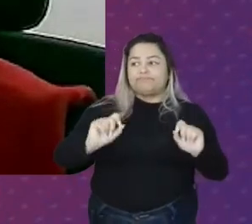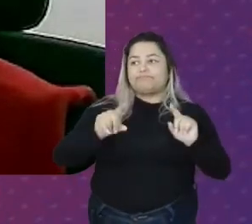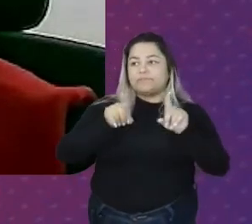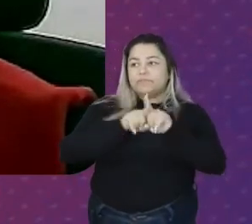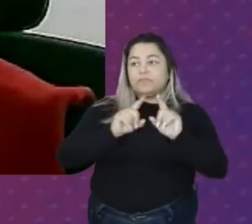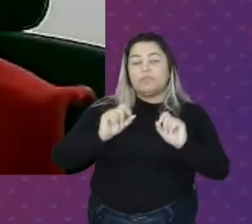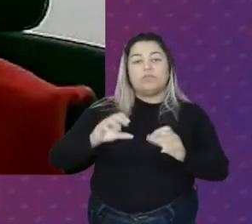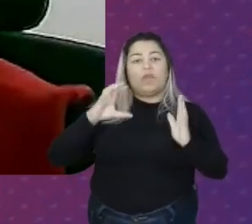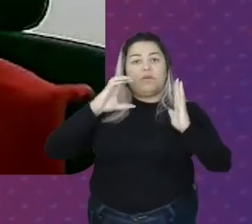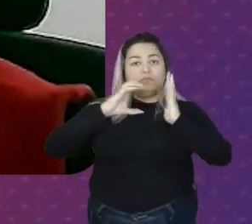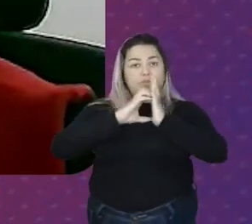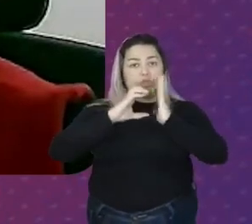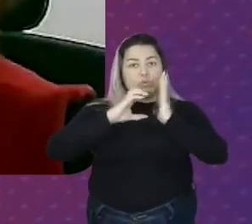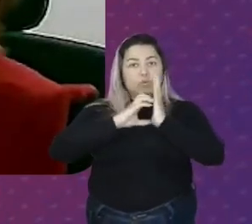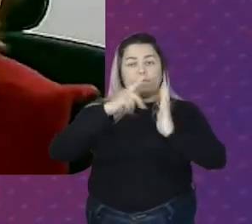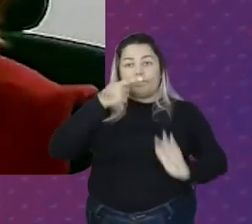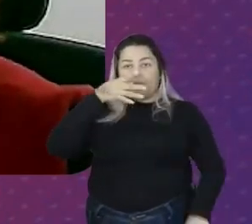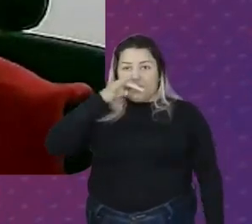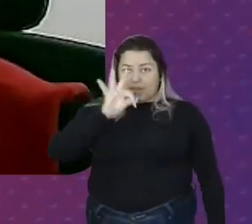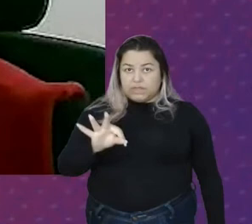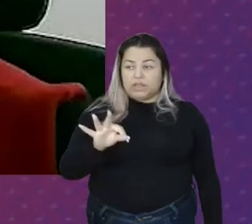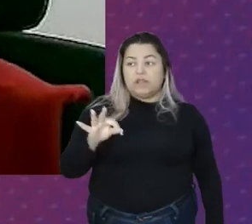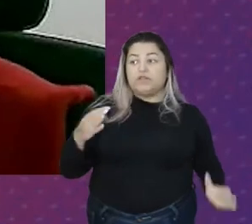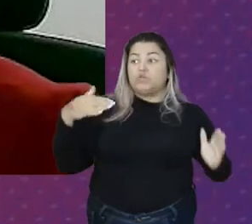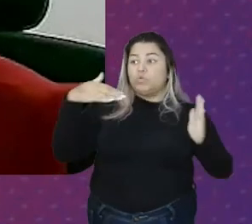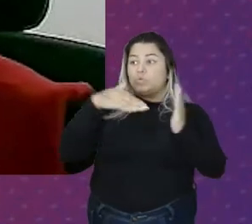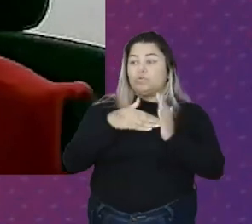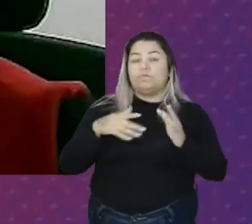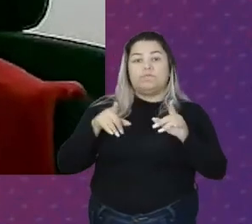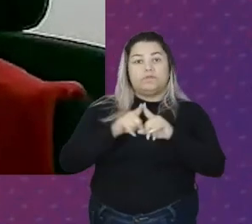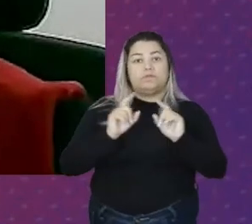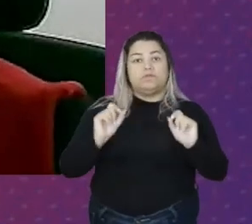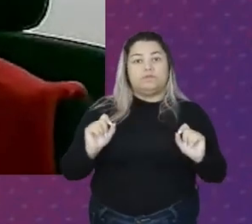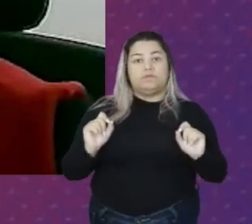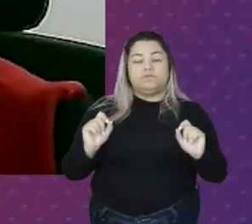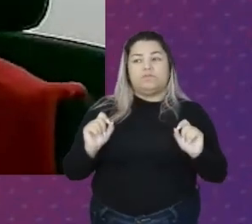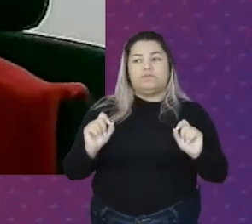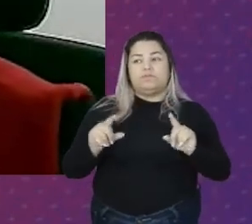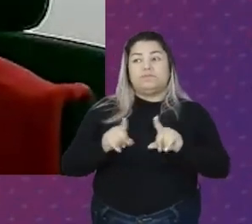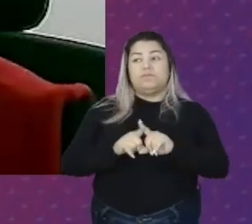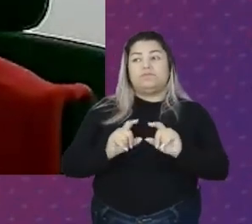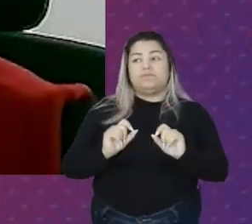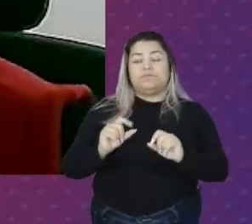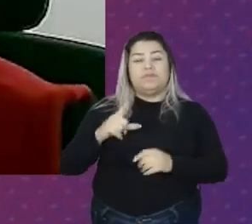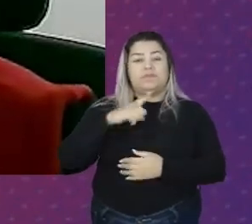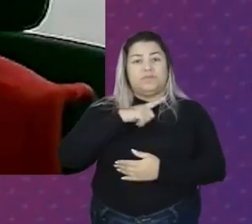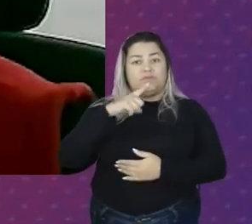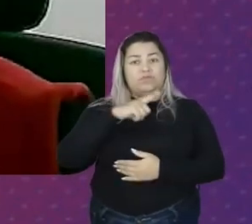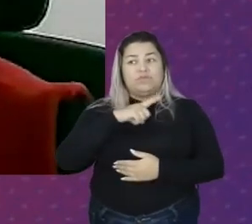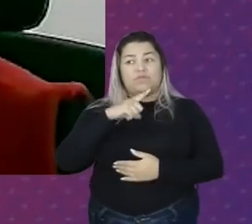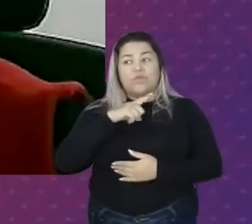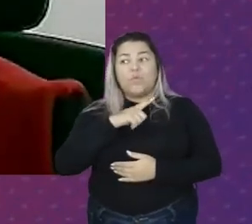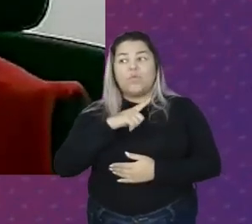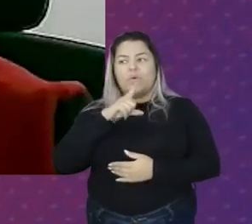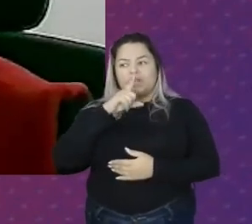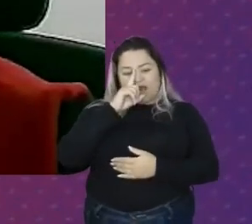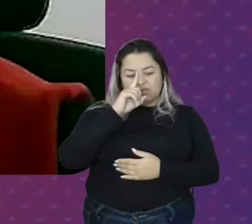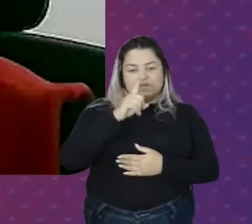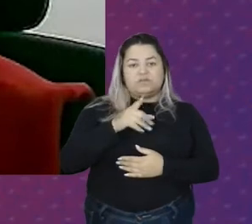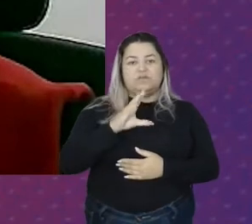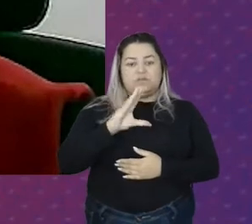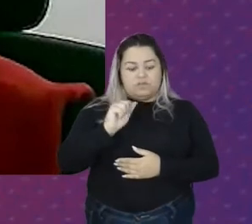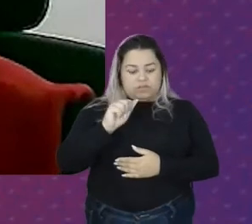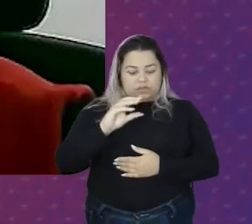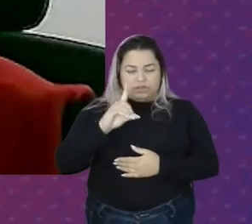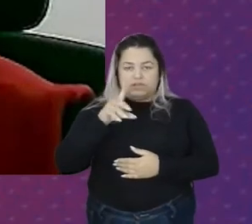dos Trabalhadores. E nesse último mandato, então, tive um mandato cassado. Sou,